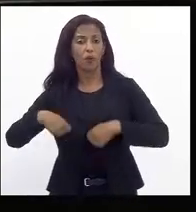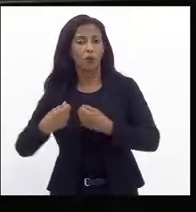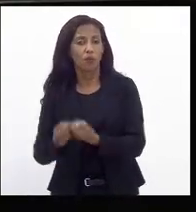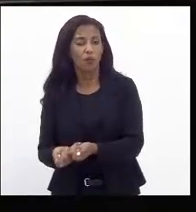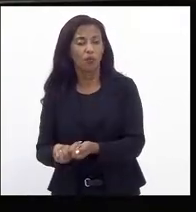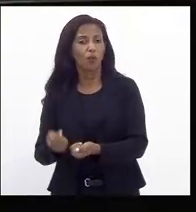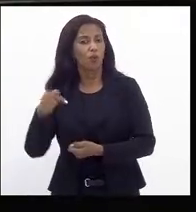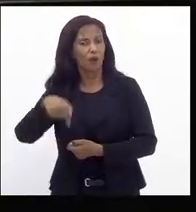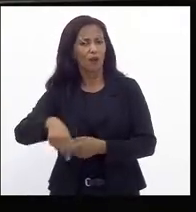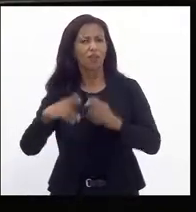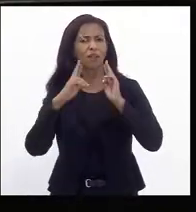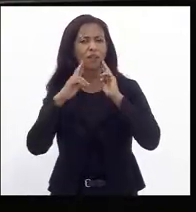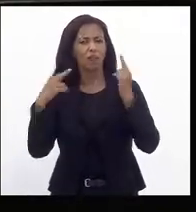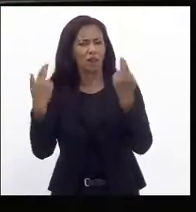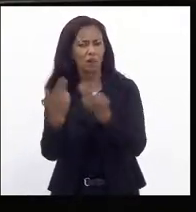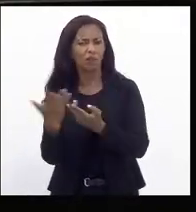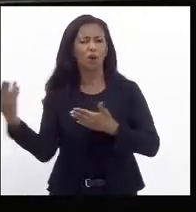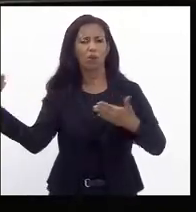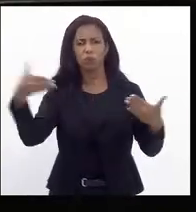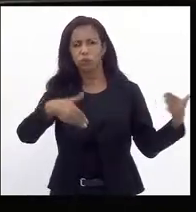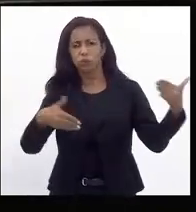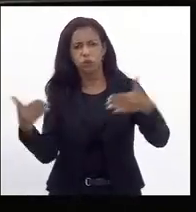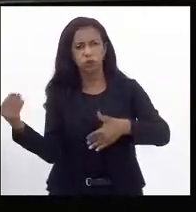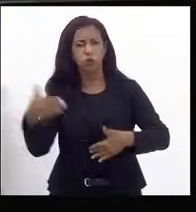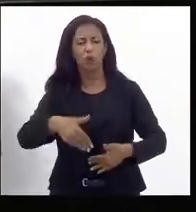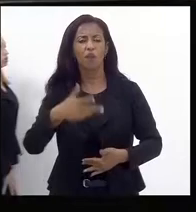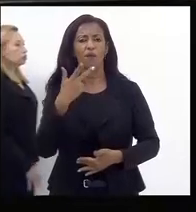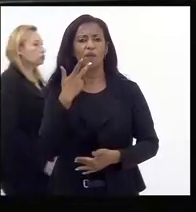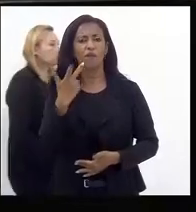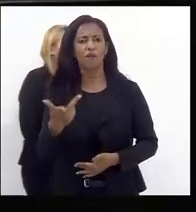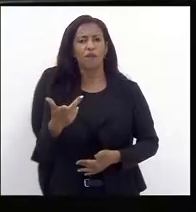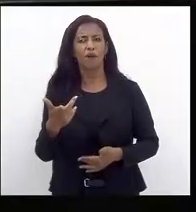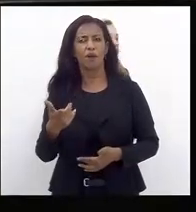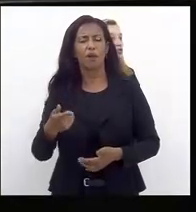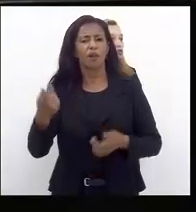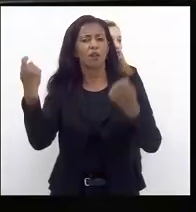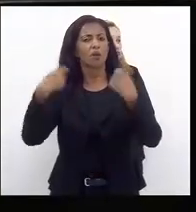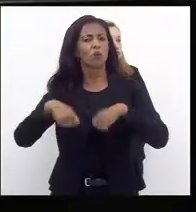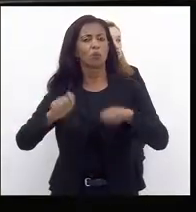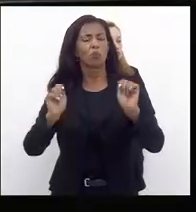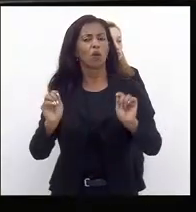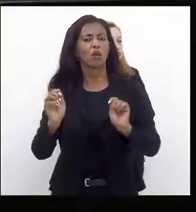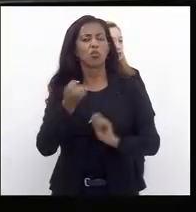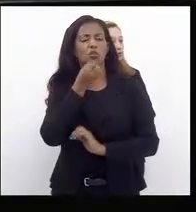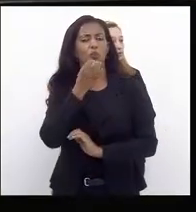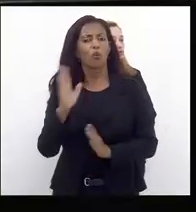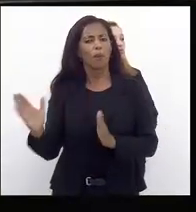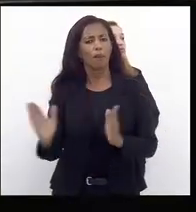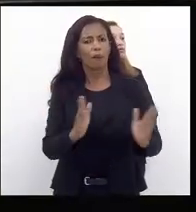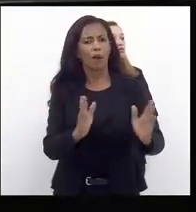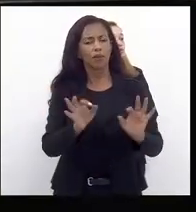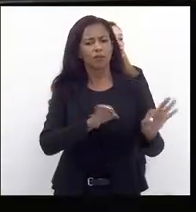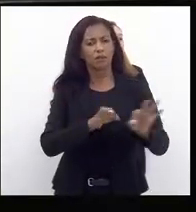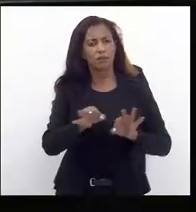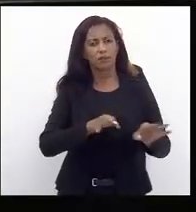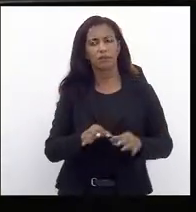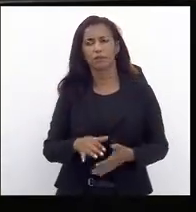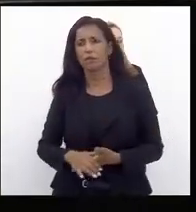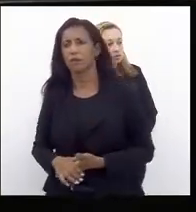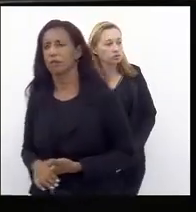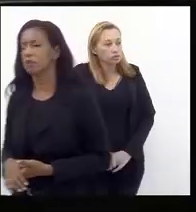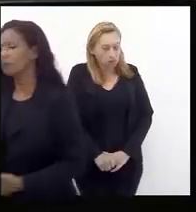uníssonos aqui nas audiências públicas dizendo da desnecessidade de boa parte dessas medidas